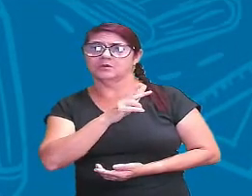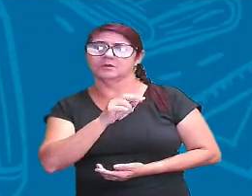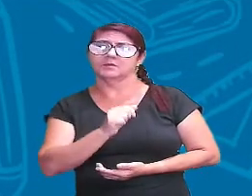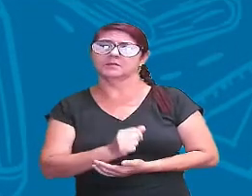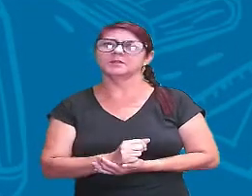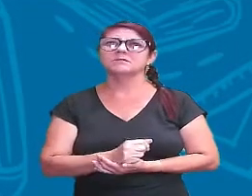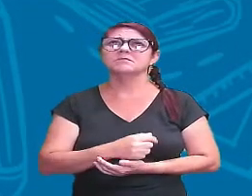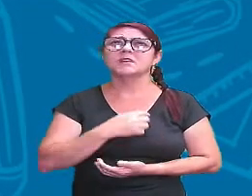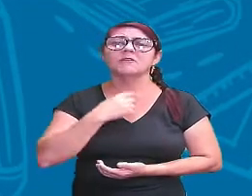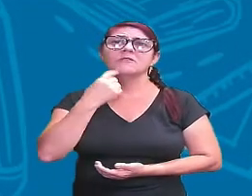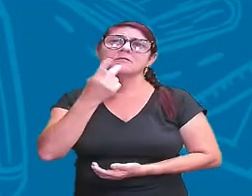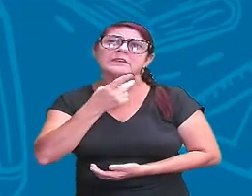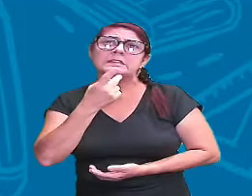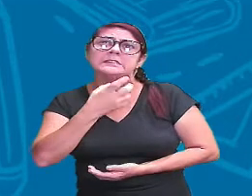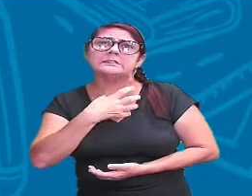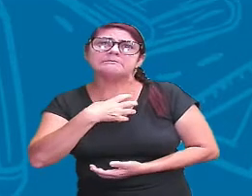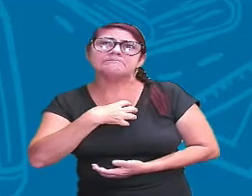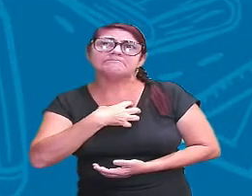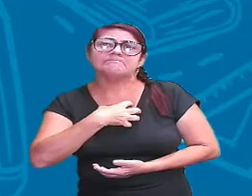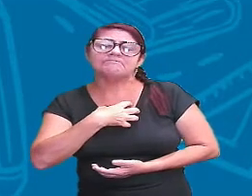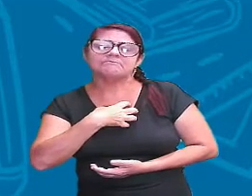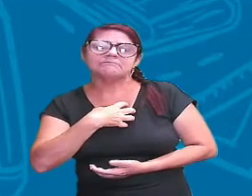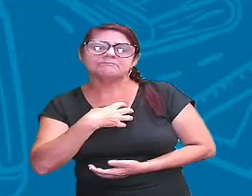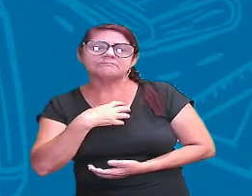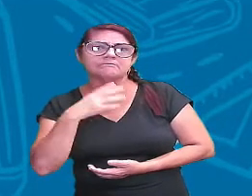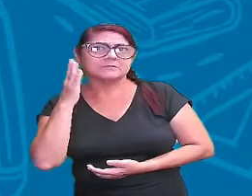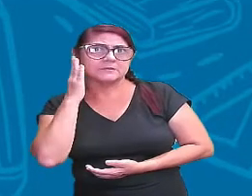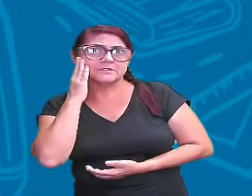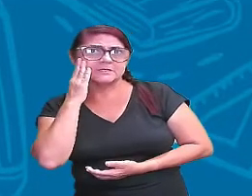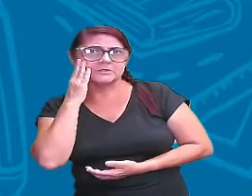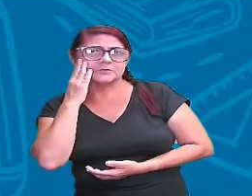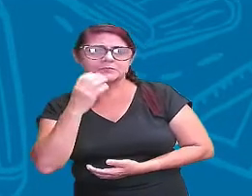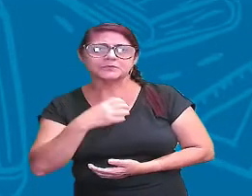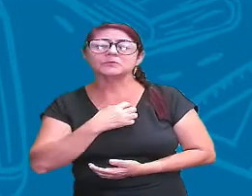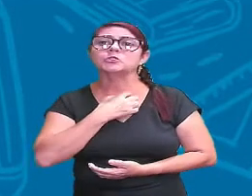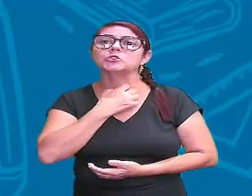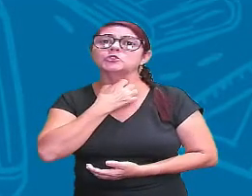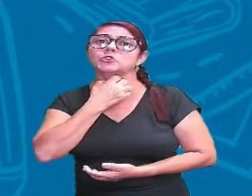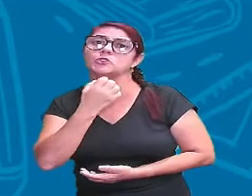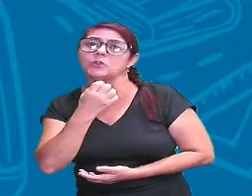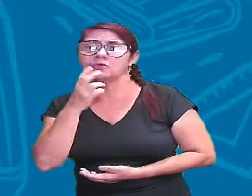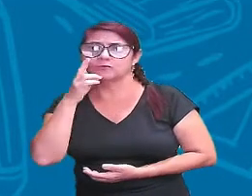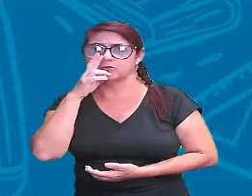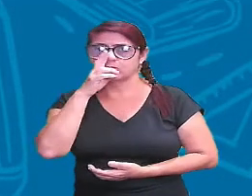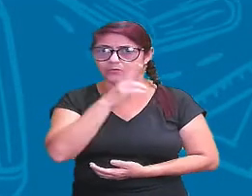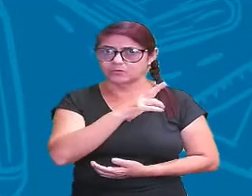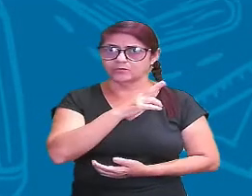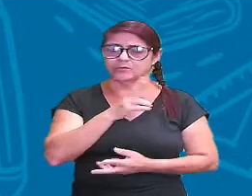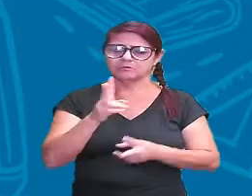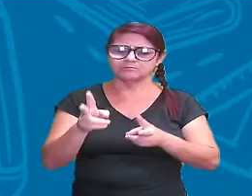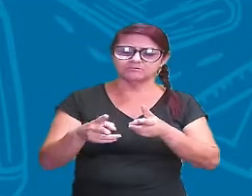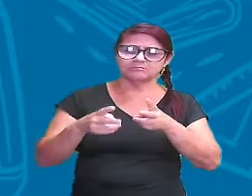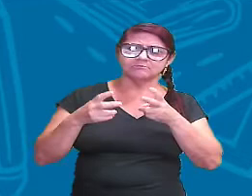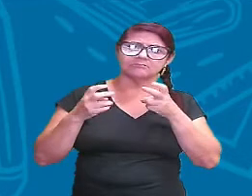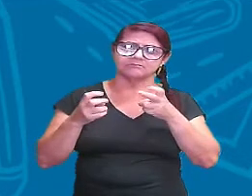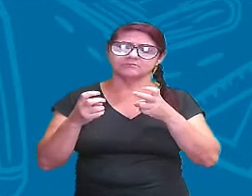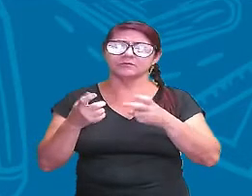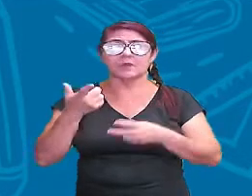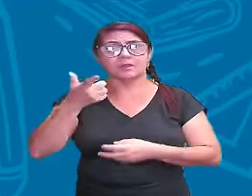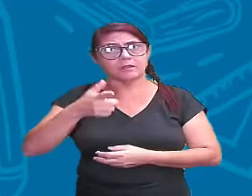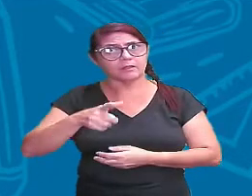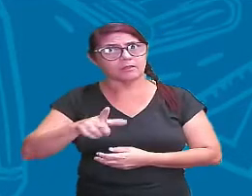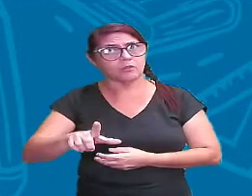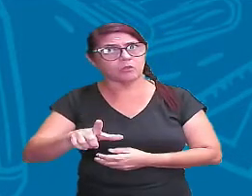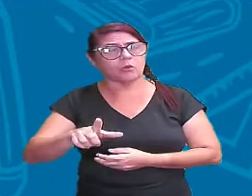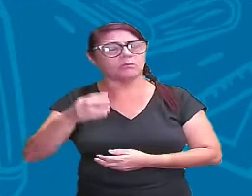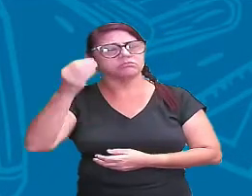coloca dois R's. Estão compreendendo? É isso. Vejam bem, vou repetir de novo para